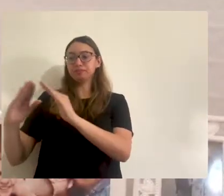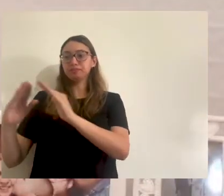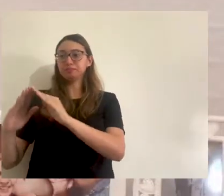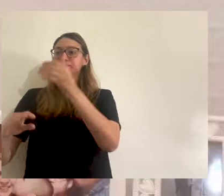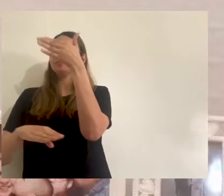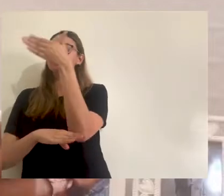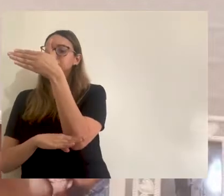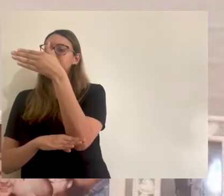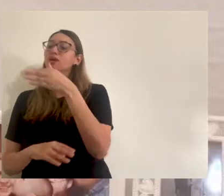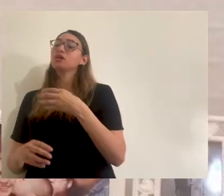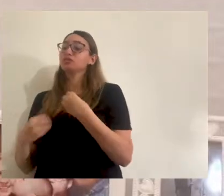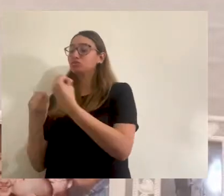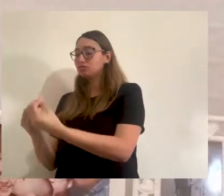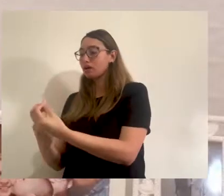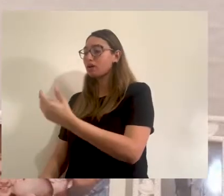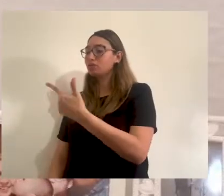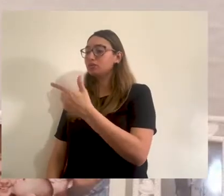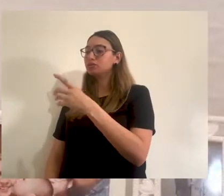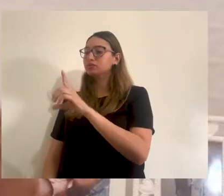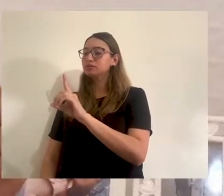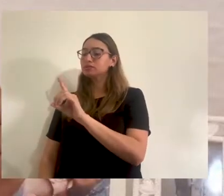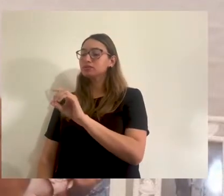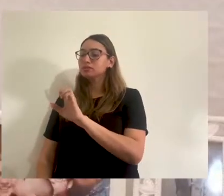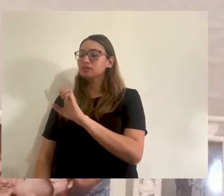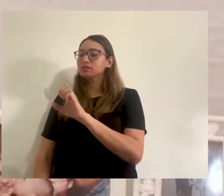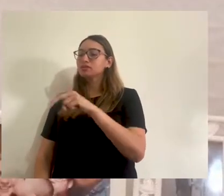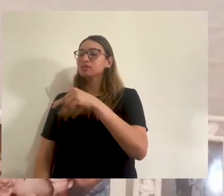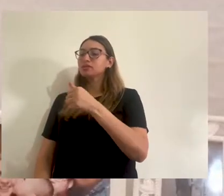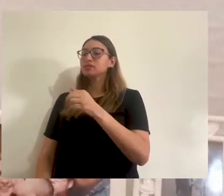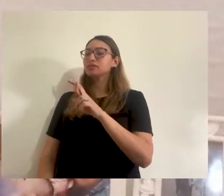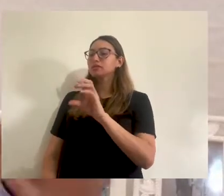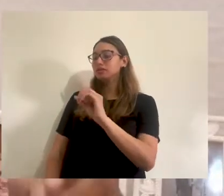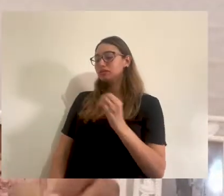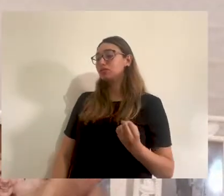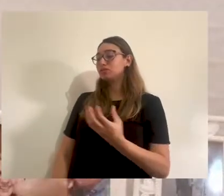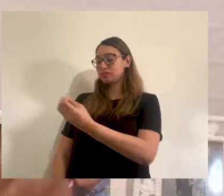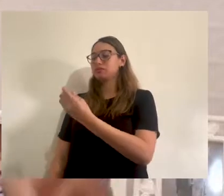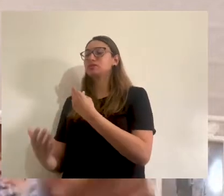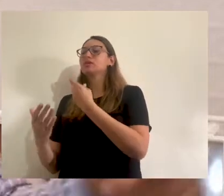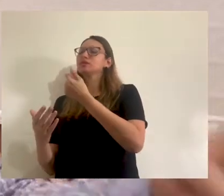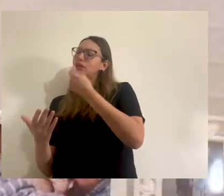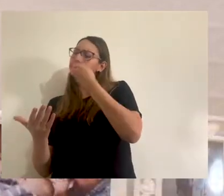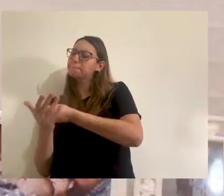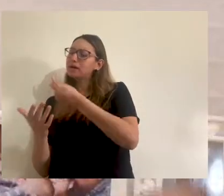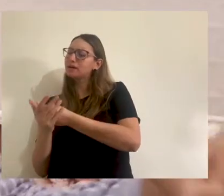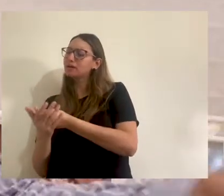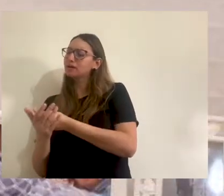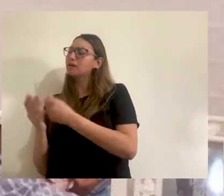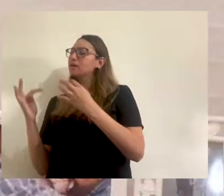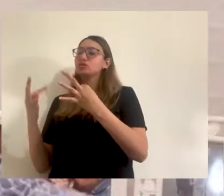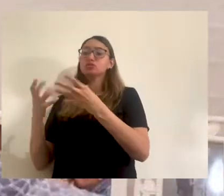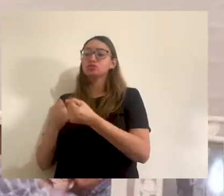aqui com você 2 denários e vou viajar. Esse dinheiro é para cobrir todas as despesas que